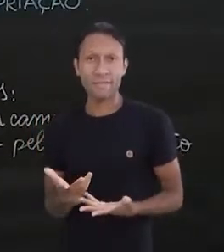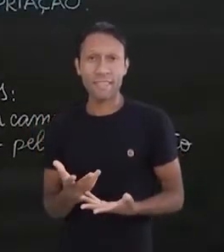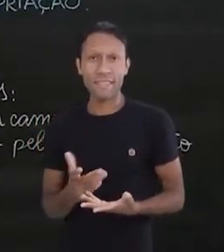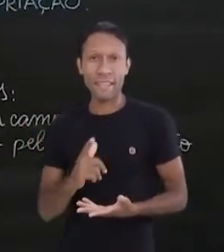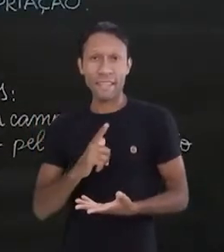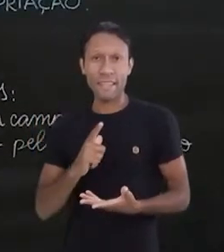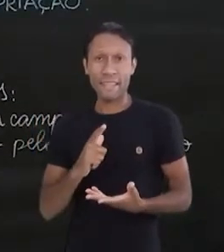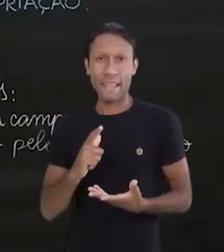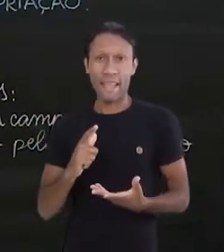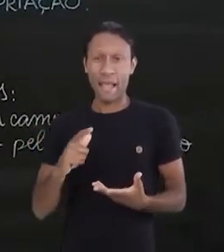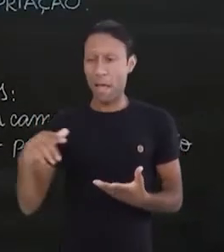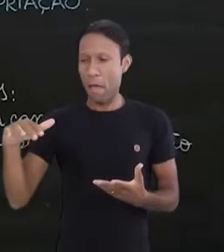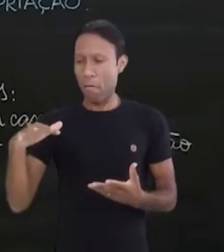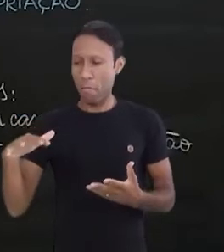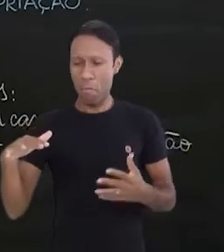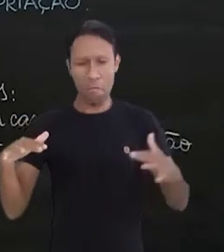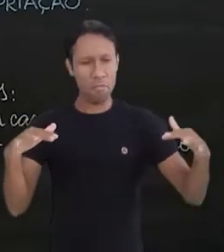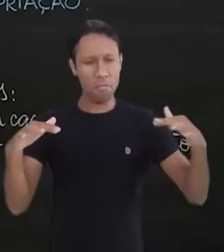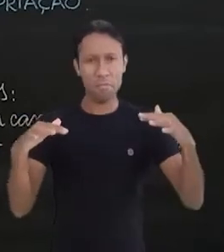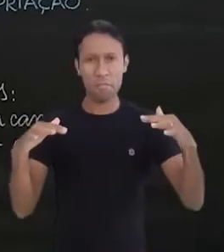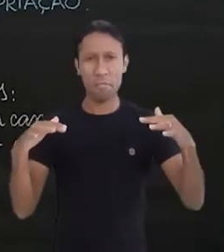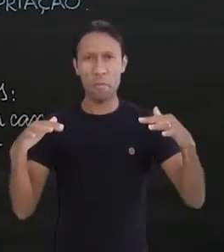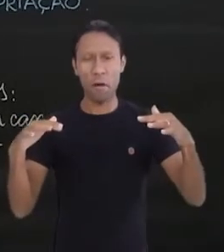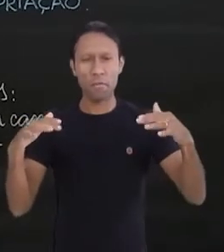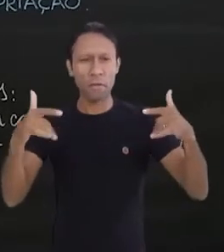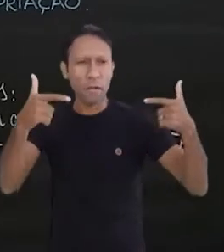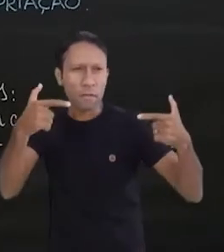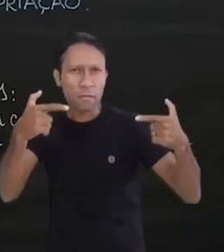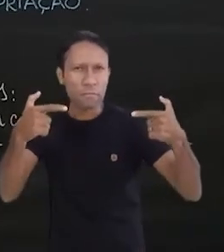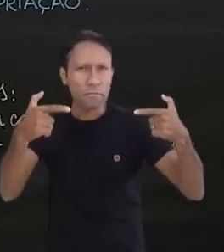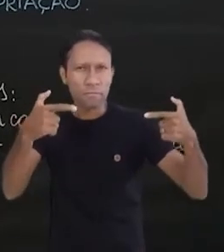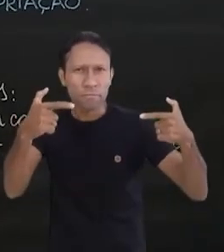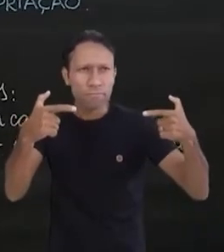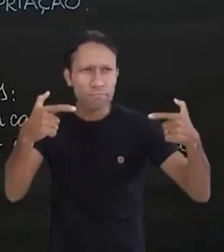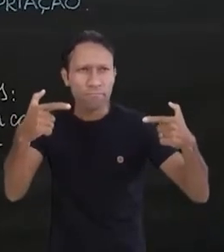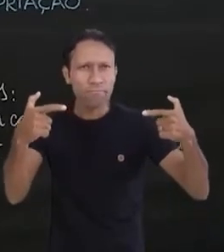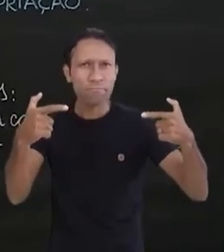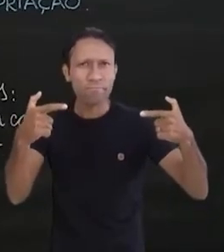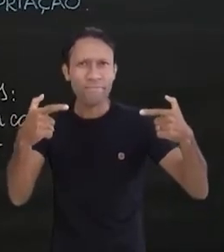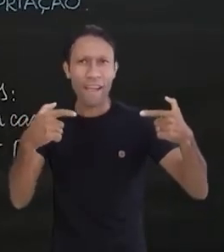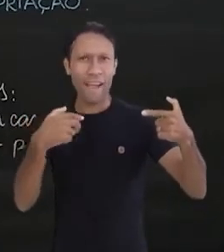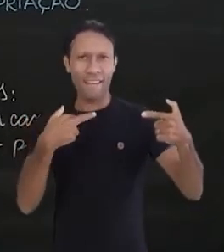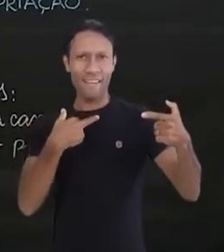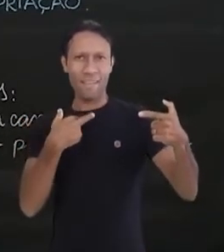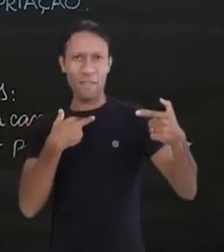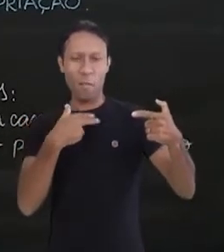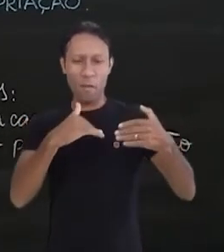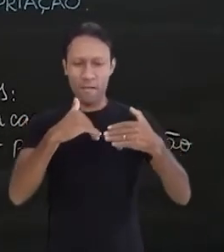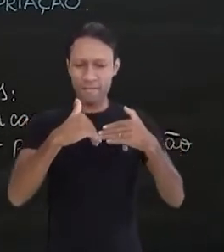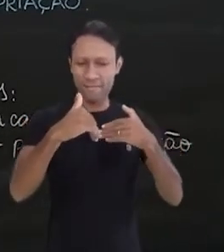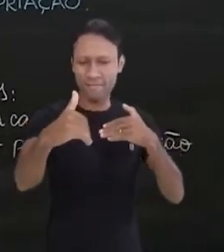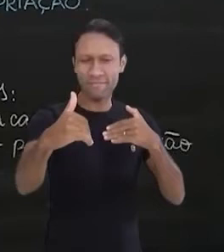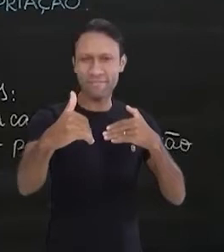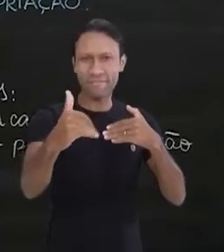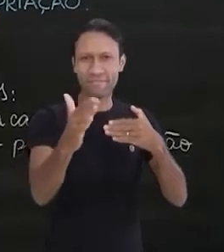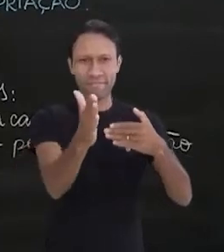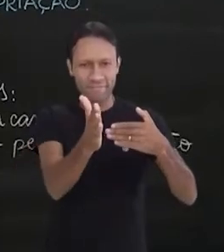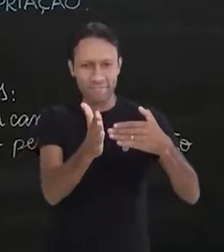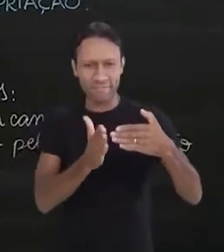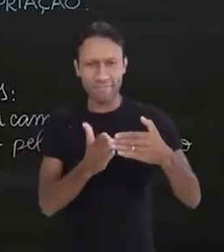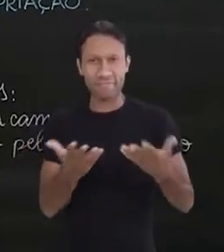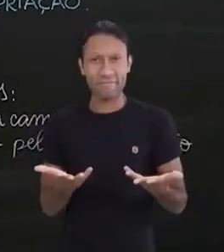tem um exército de um lado e um exército do outro que ficam ali o tempo inteiro, um olhando para o outro. É simplesmente uma linha demarcada no